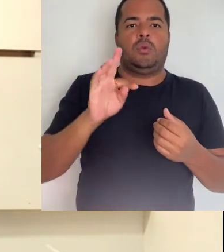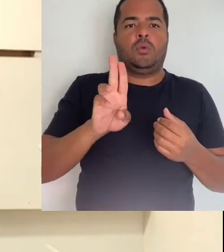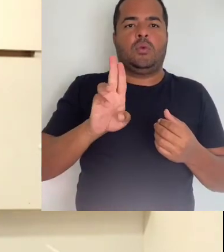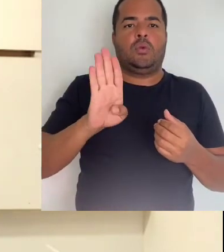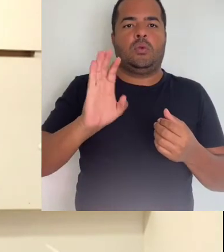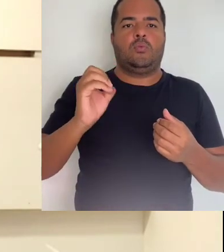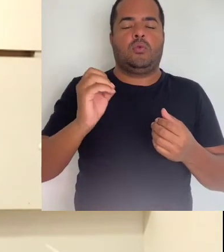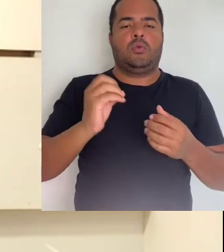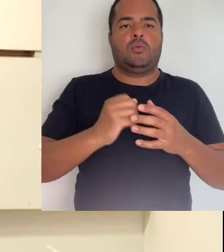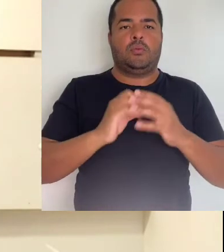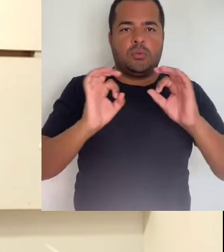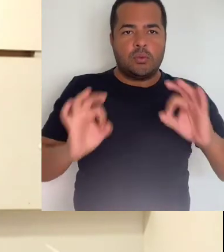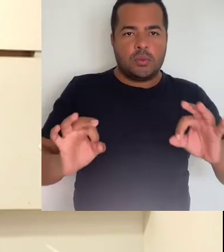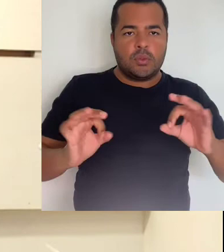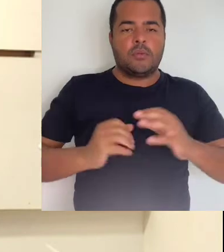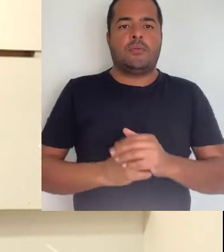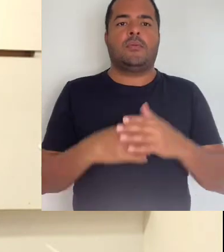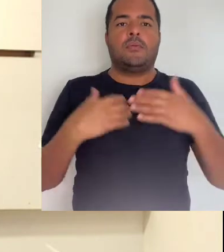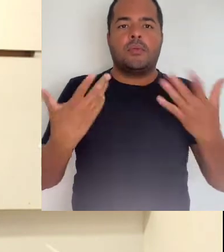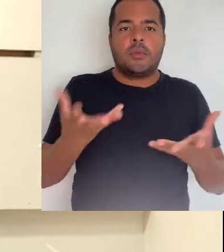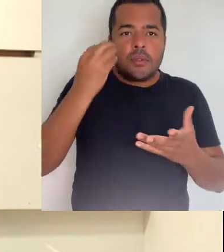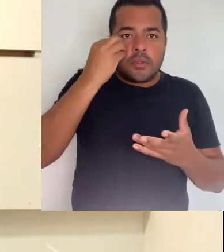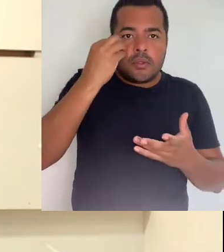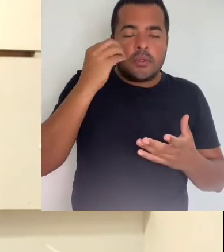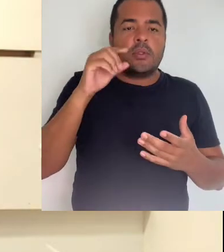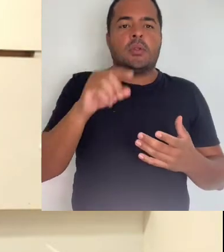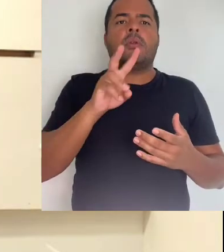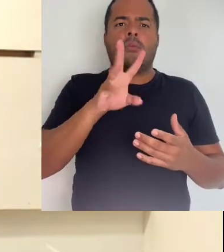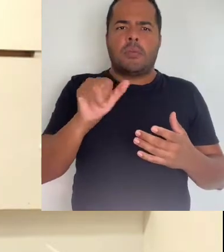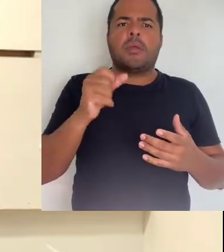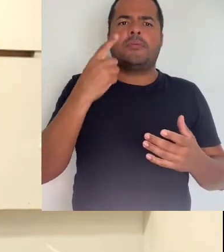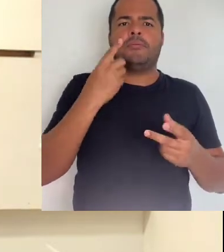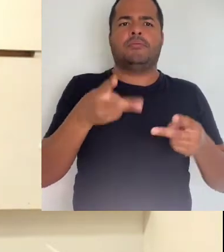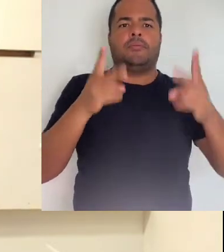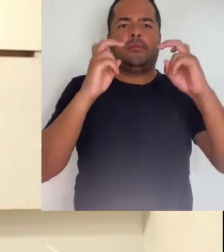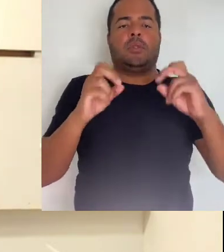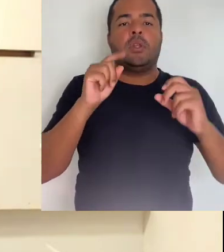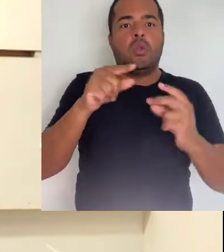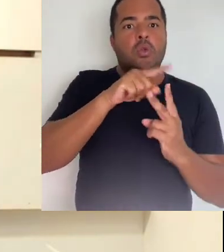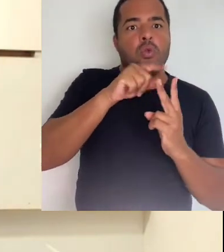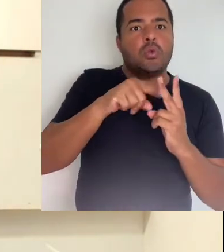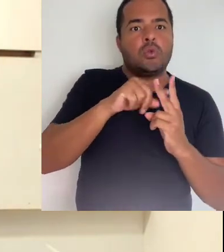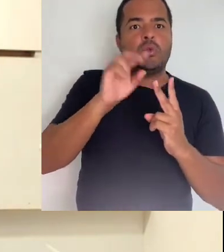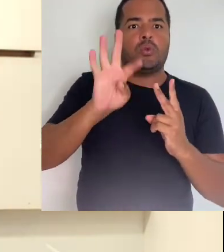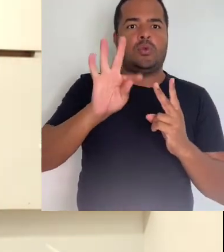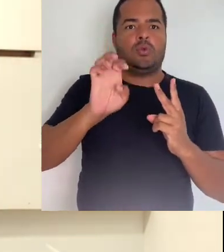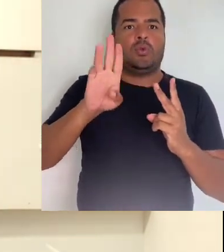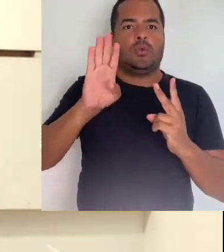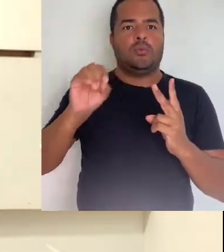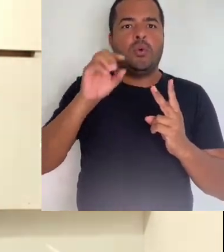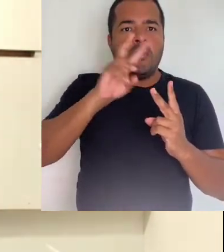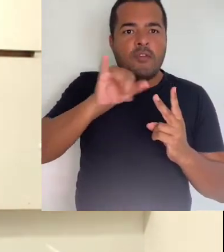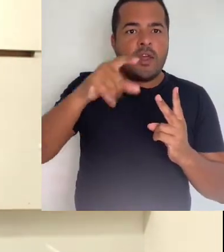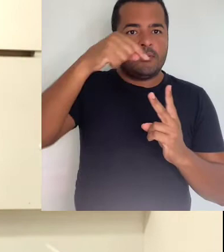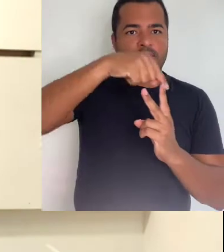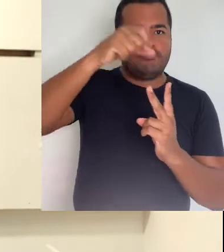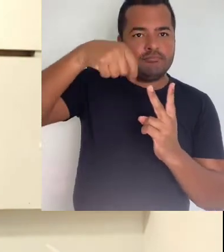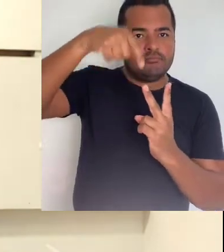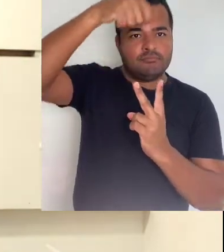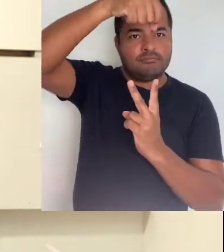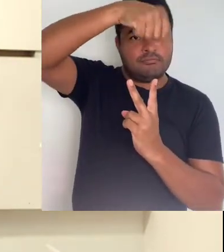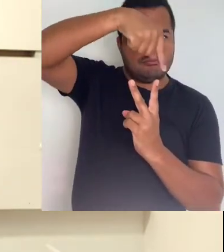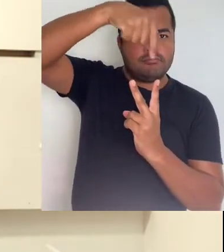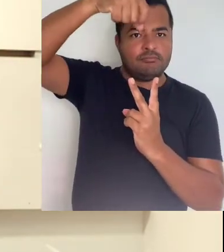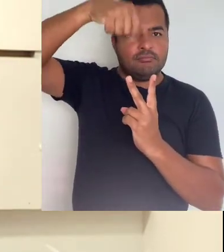de ensaio 2, certo? Então, esse teste é justamente para a gente caracterizar. E nos 2 tubos, vocês